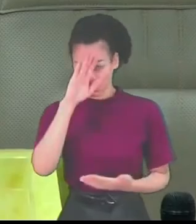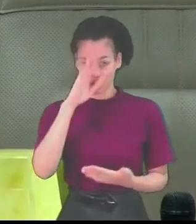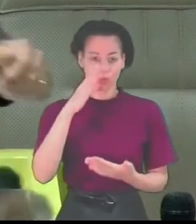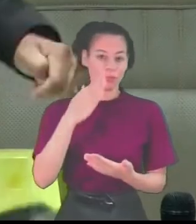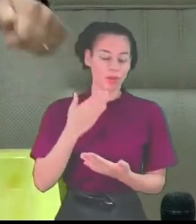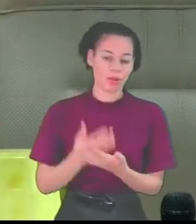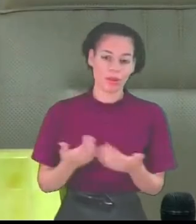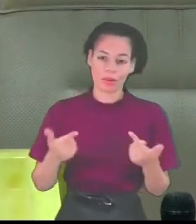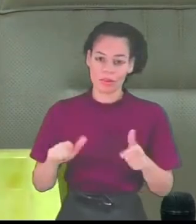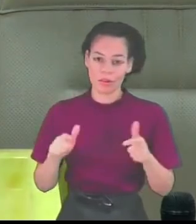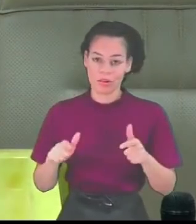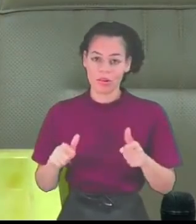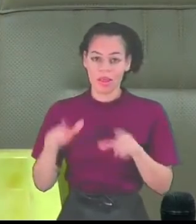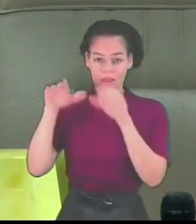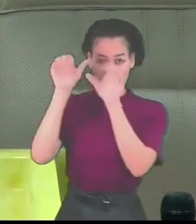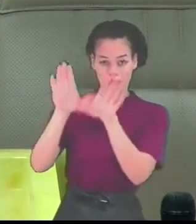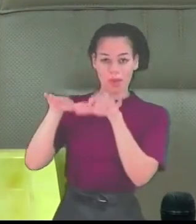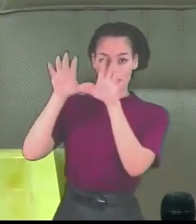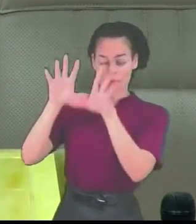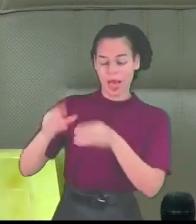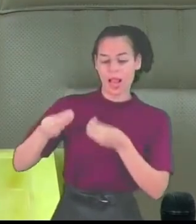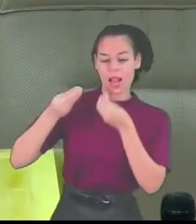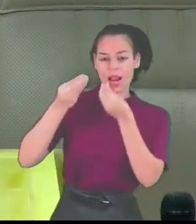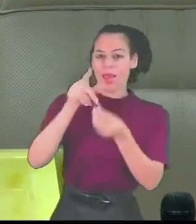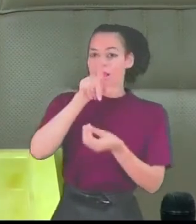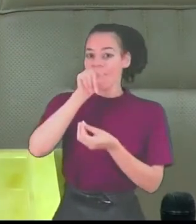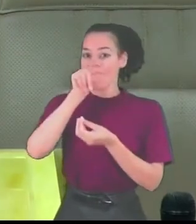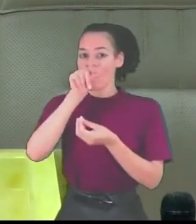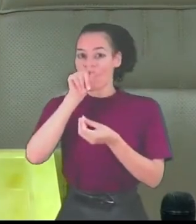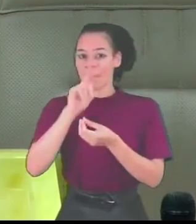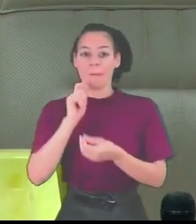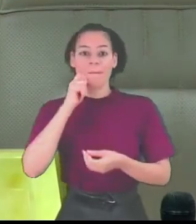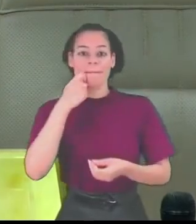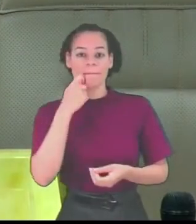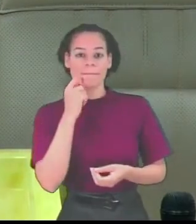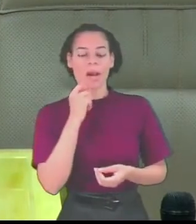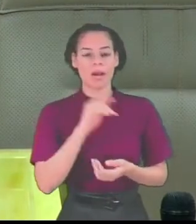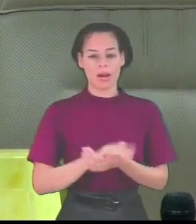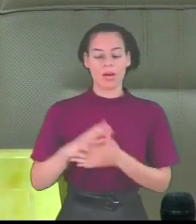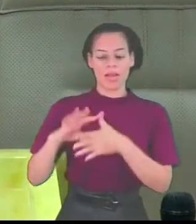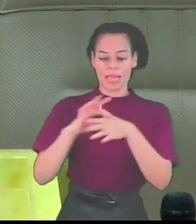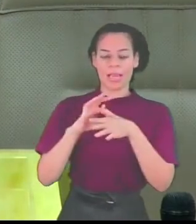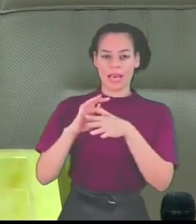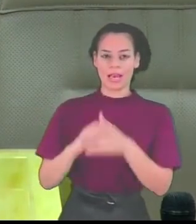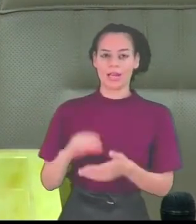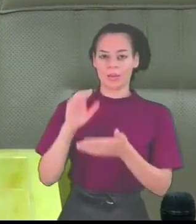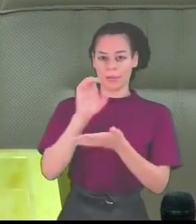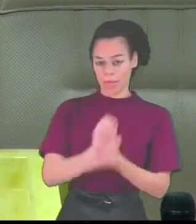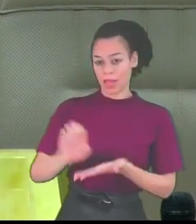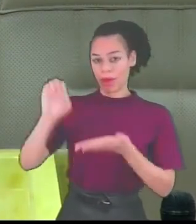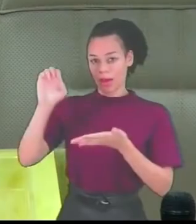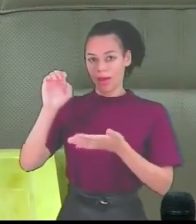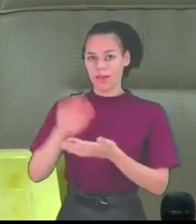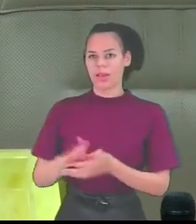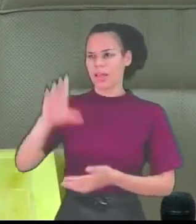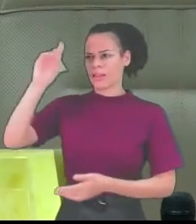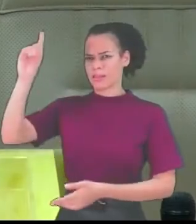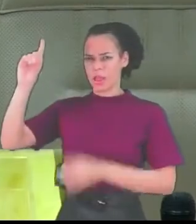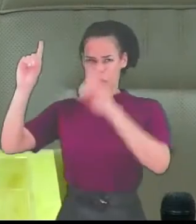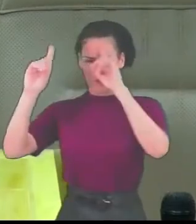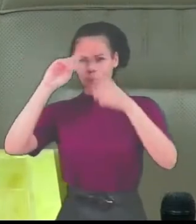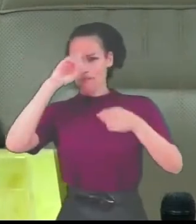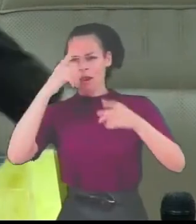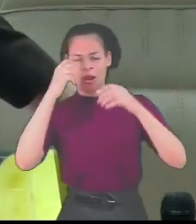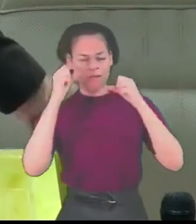carne para Elias o nosso Deus é Fiel ele manda ele pobre Ele tem ele sabe ele é rico e